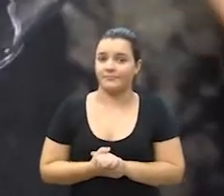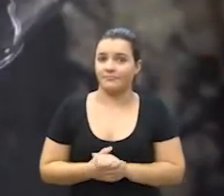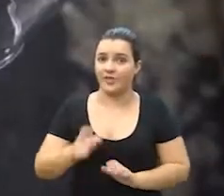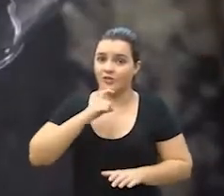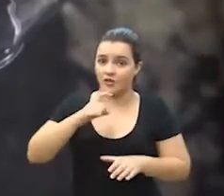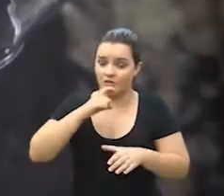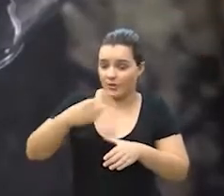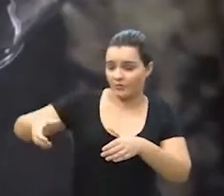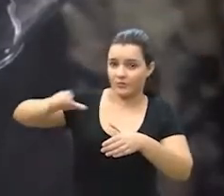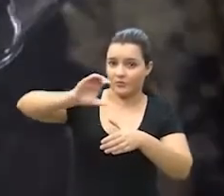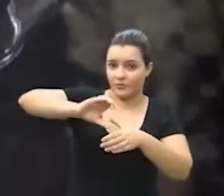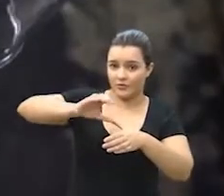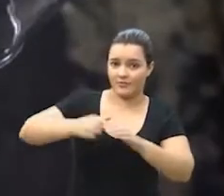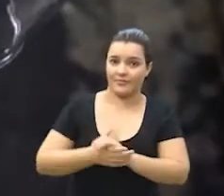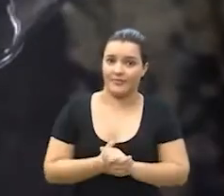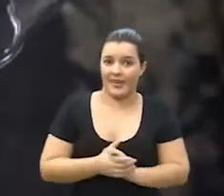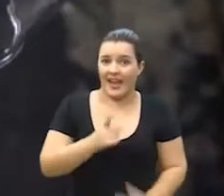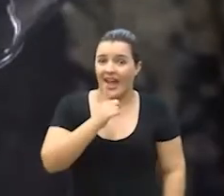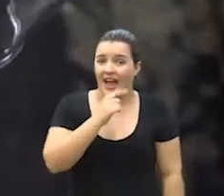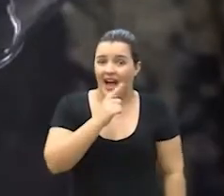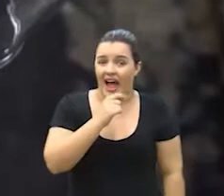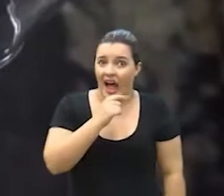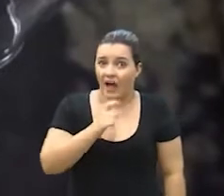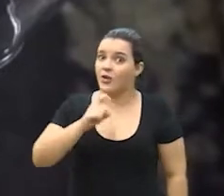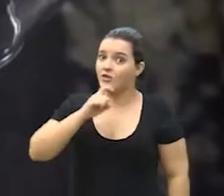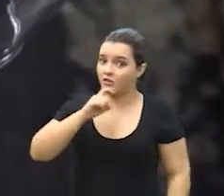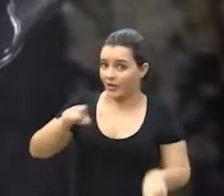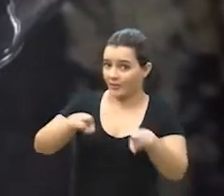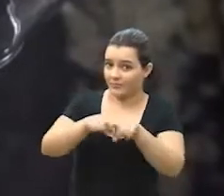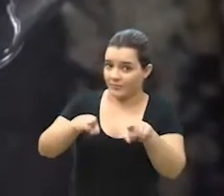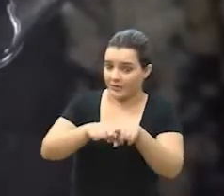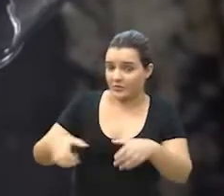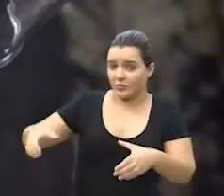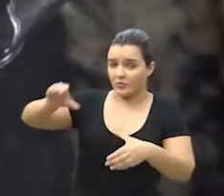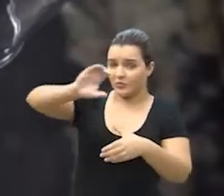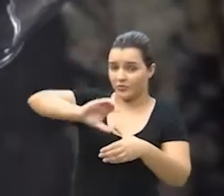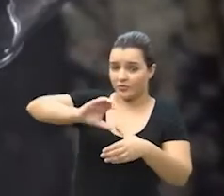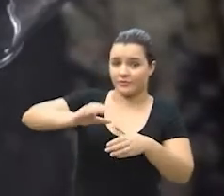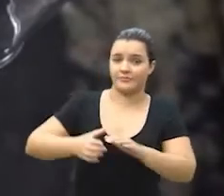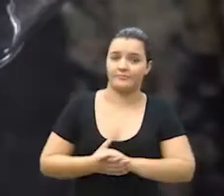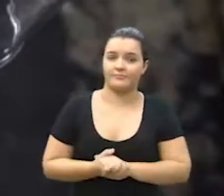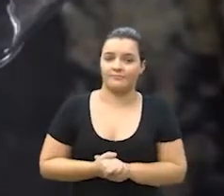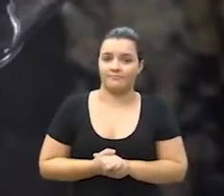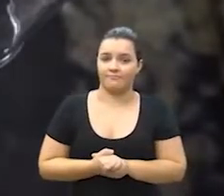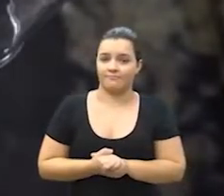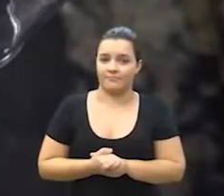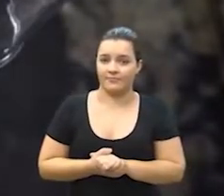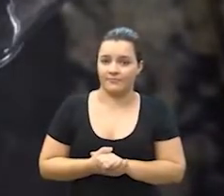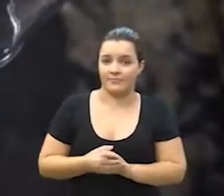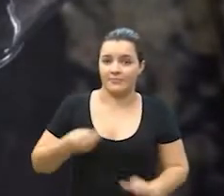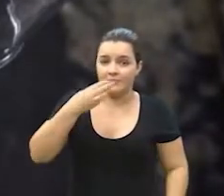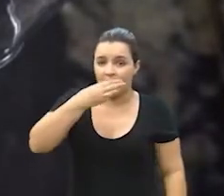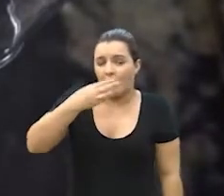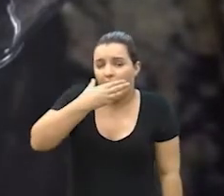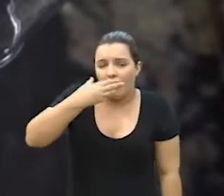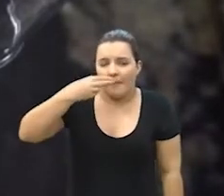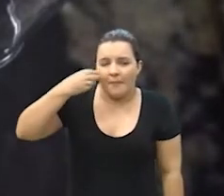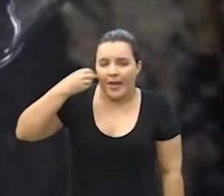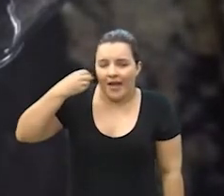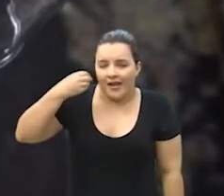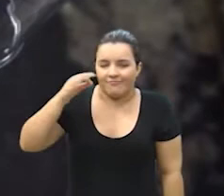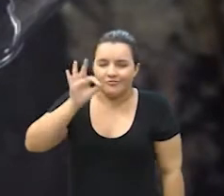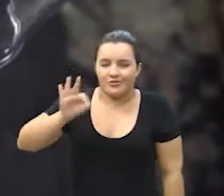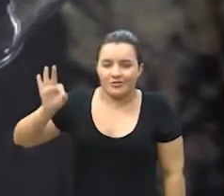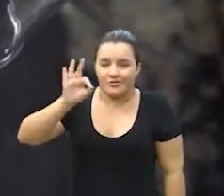o gelo, a água, o mel